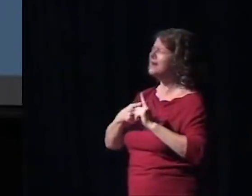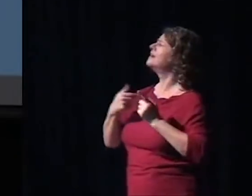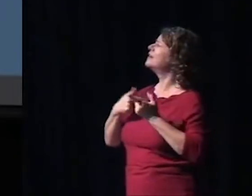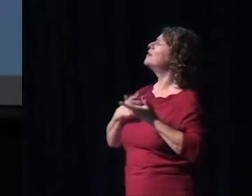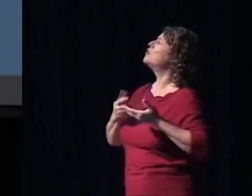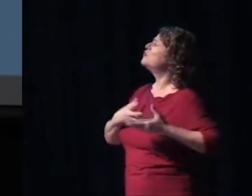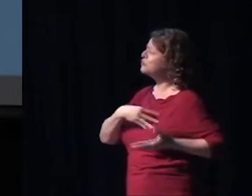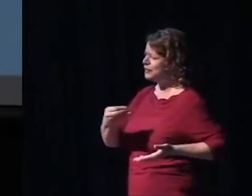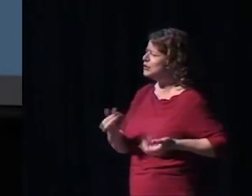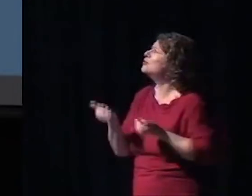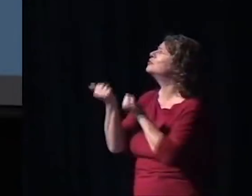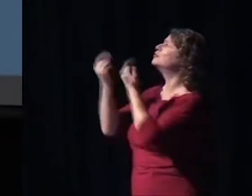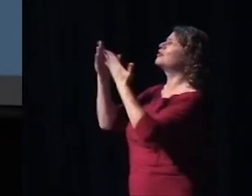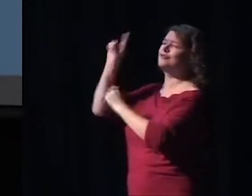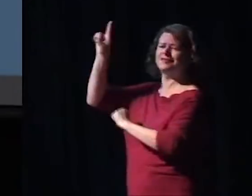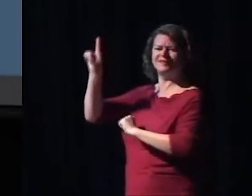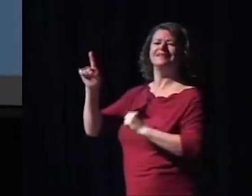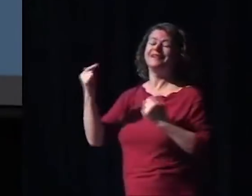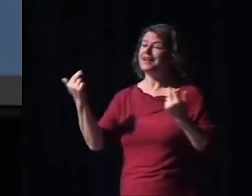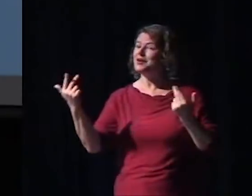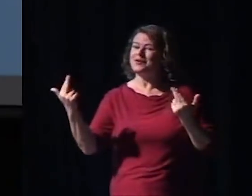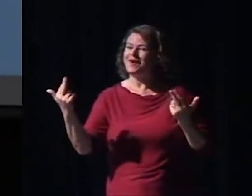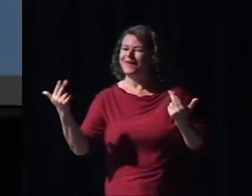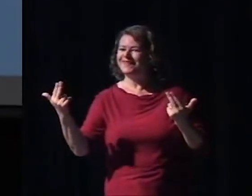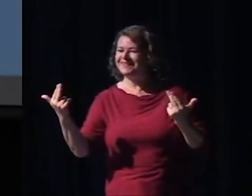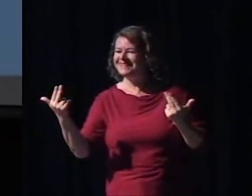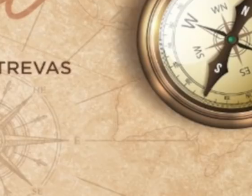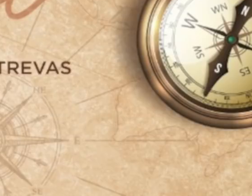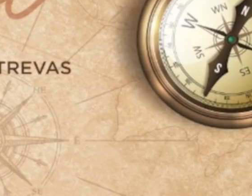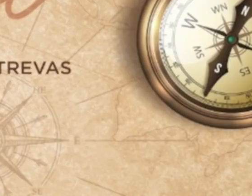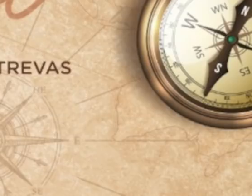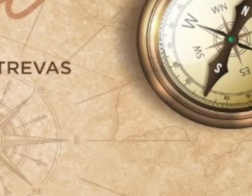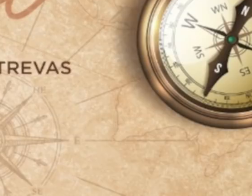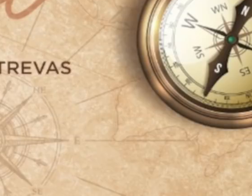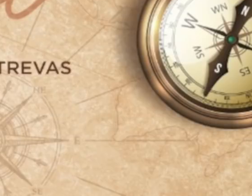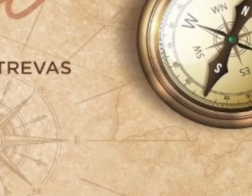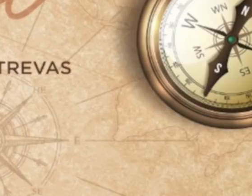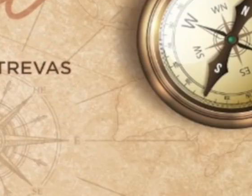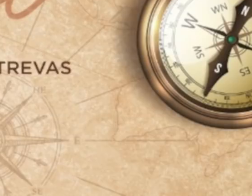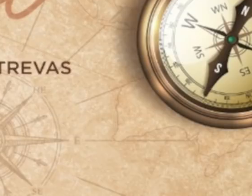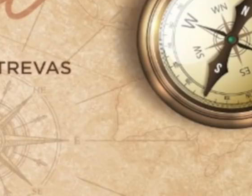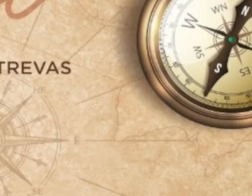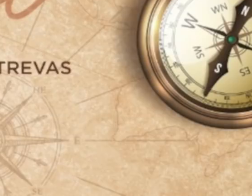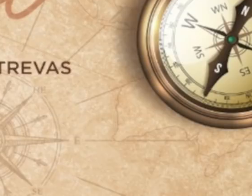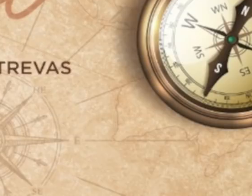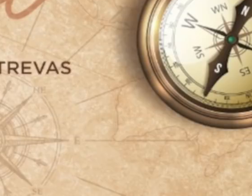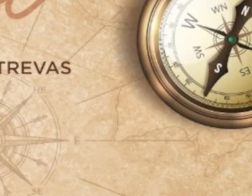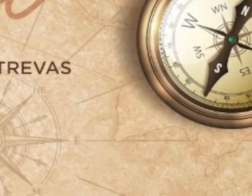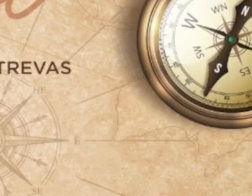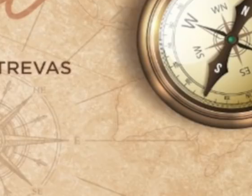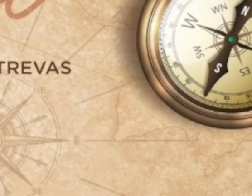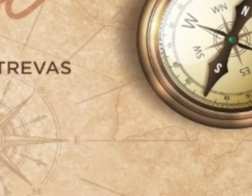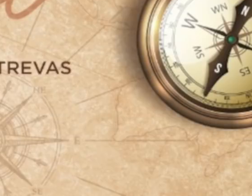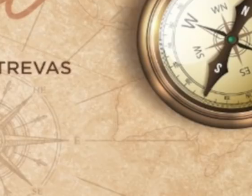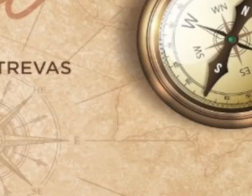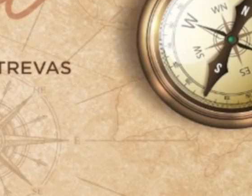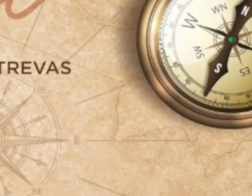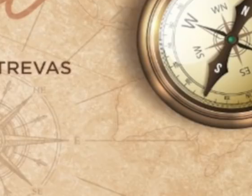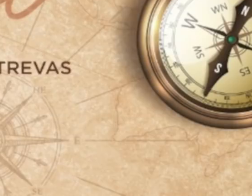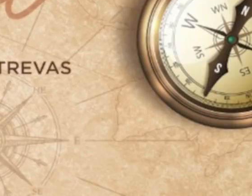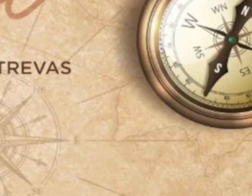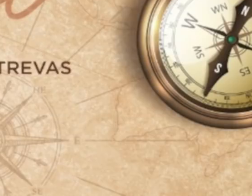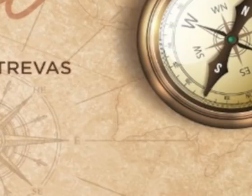ventre. E ele tinha algumas restrições alimentares e também de conduta. Ele não podia beber